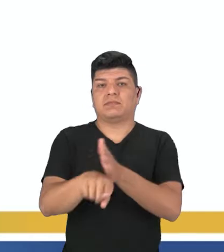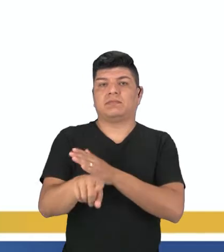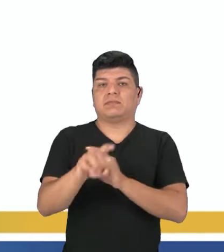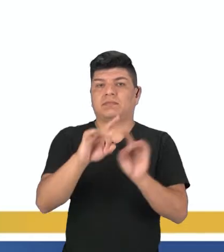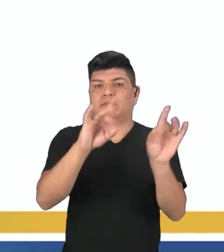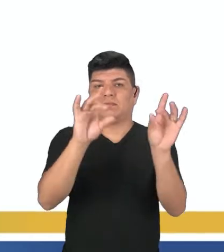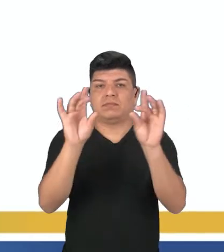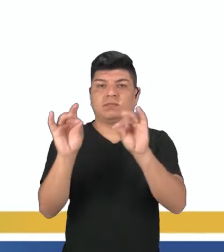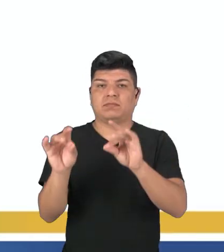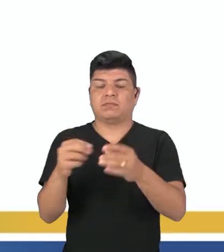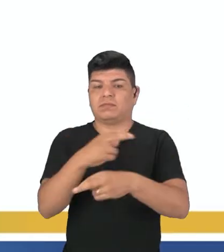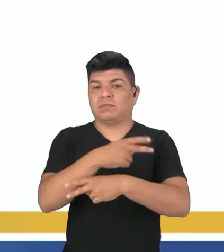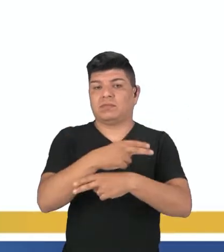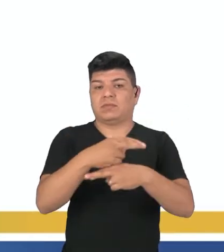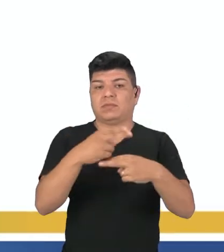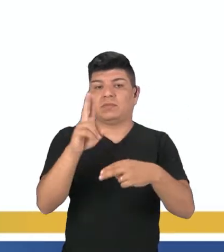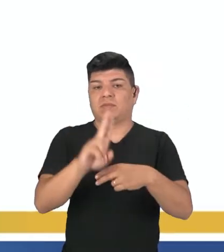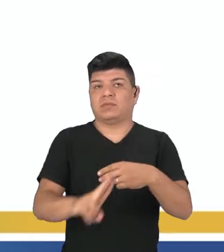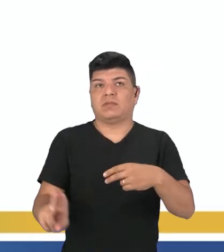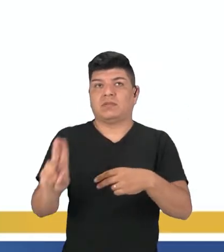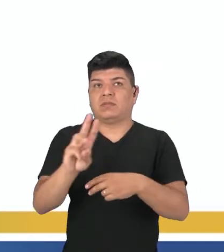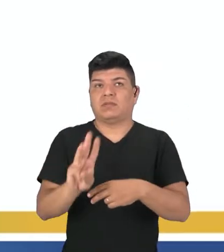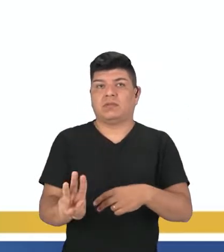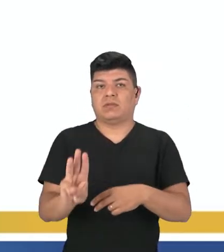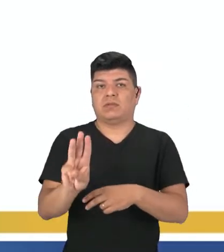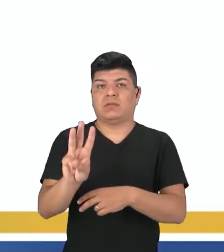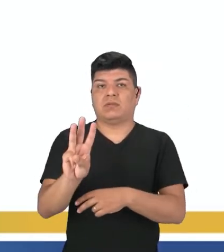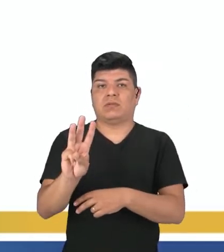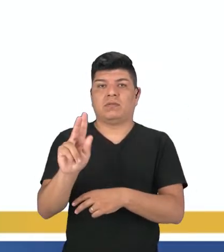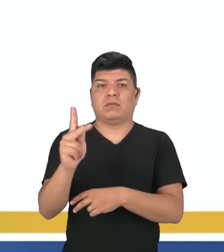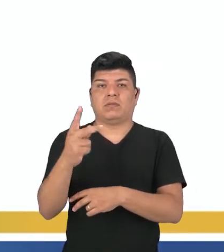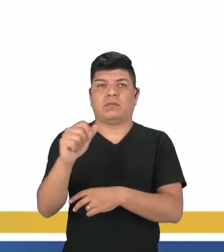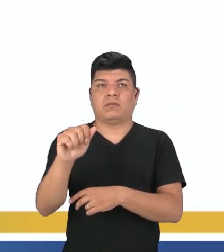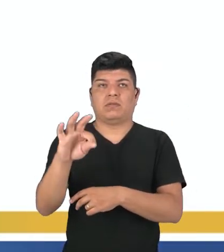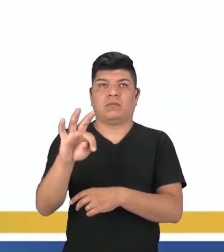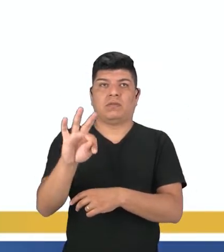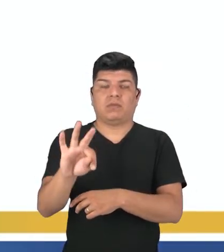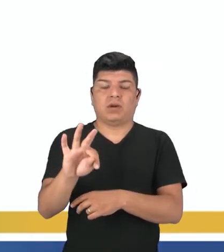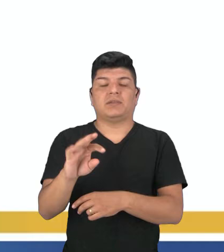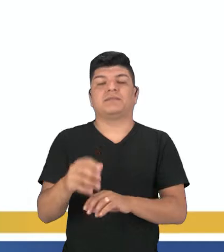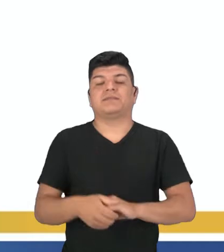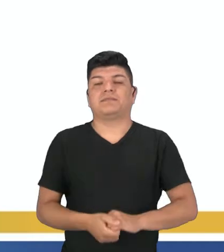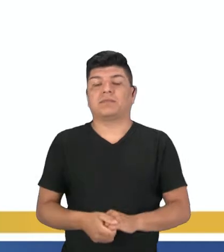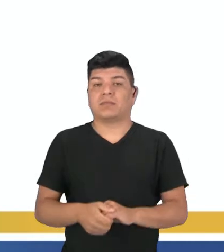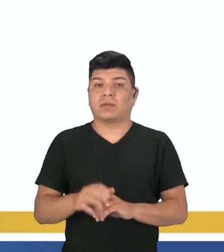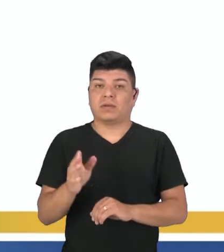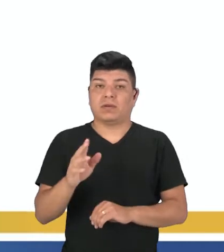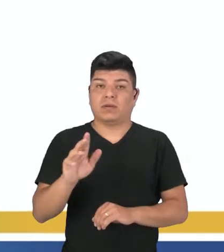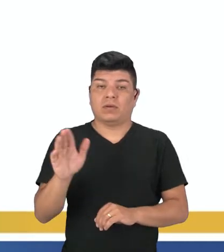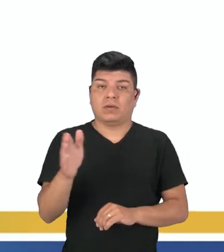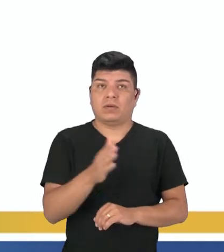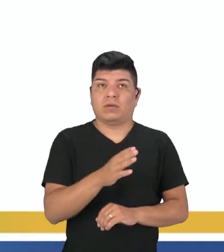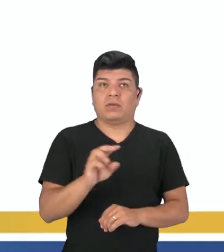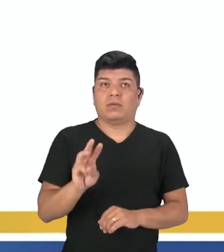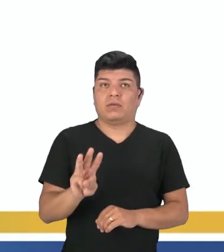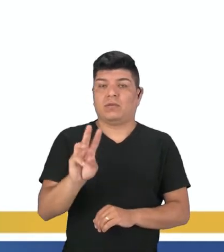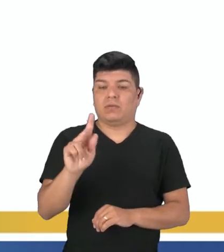pergunta específica sobre coisas, você vai usar o what. O who a gente usa para falar sobre pessoas,